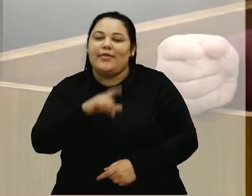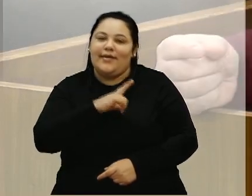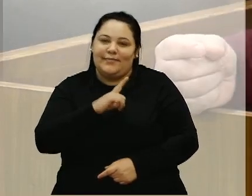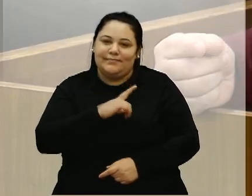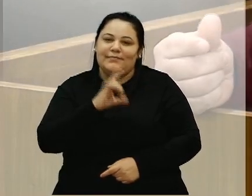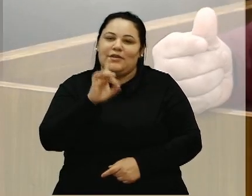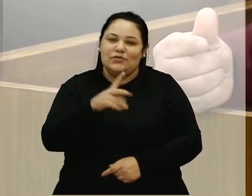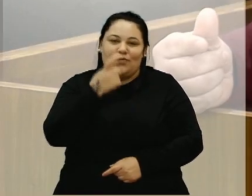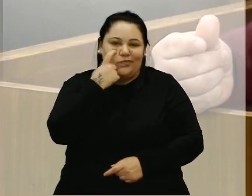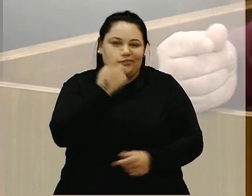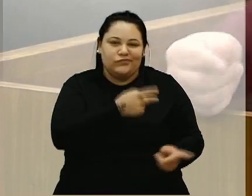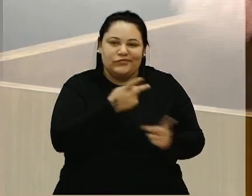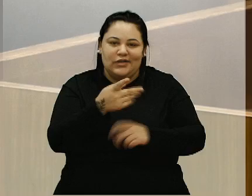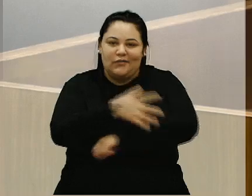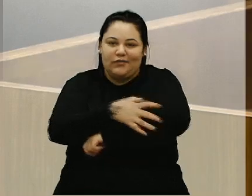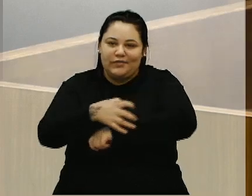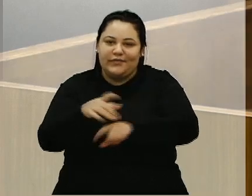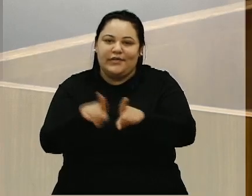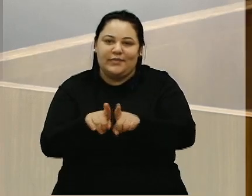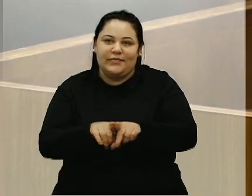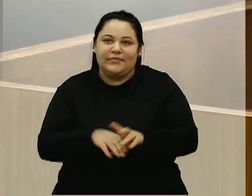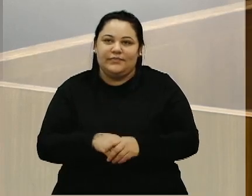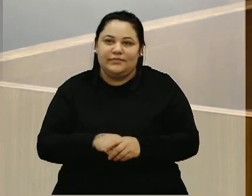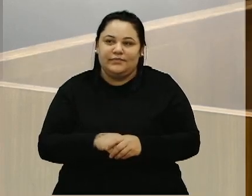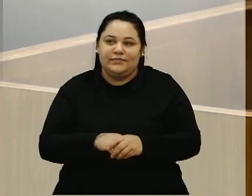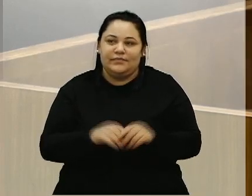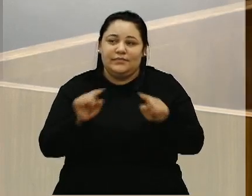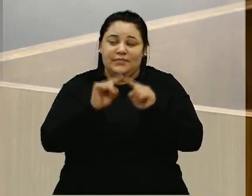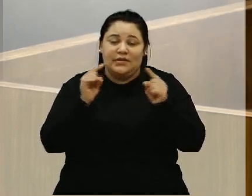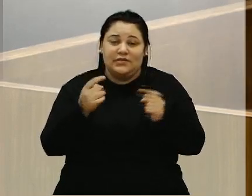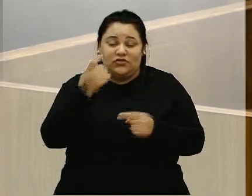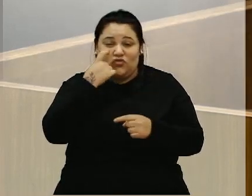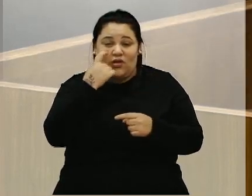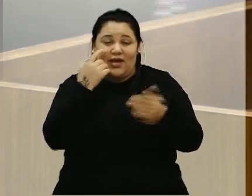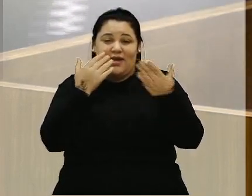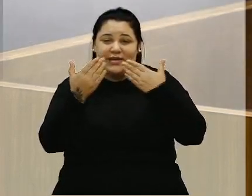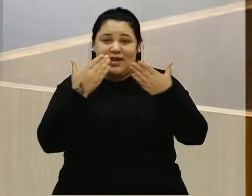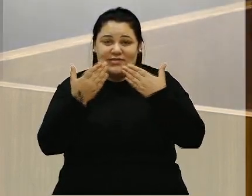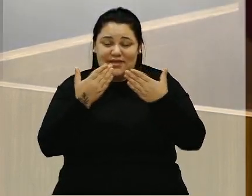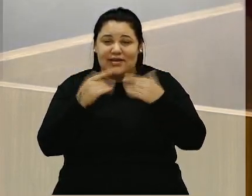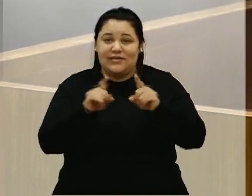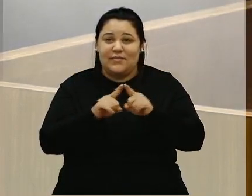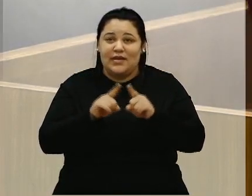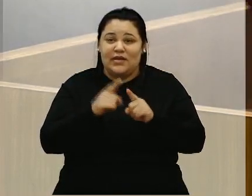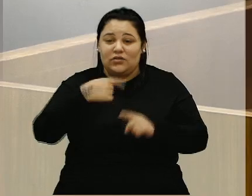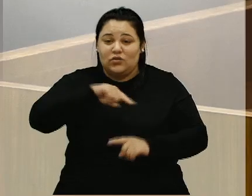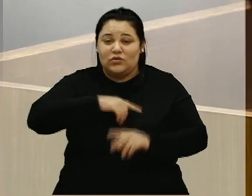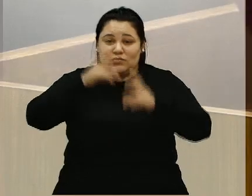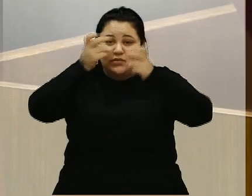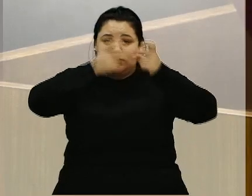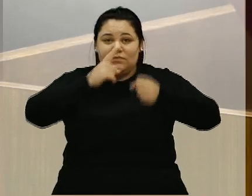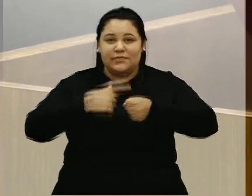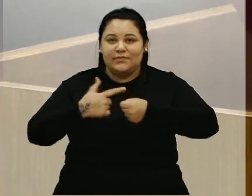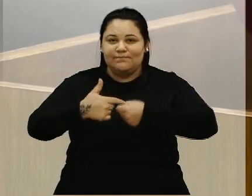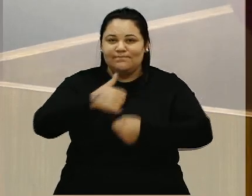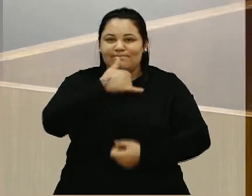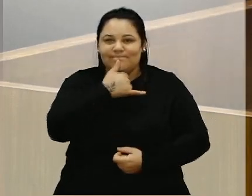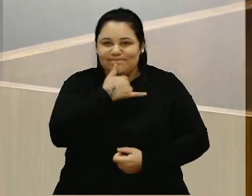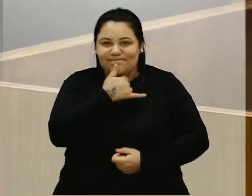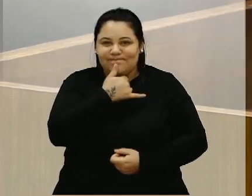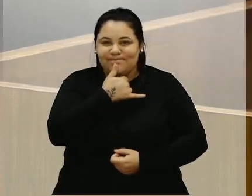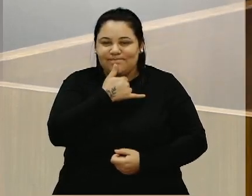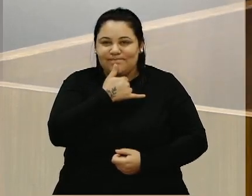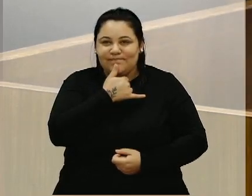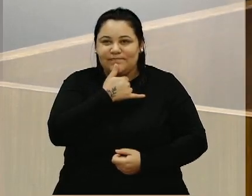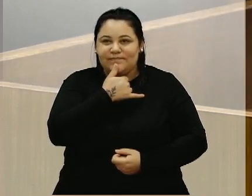nas periferias. Mas quando a gente desce um degrauzinho a mais na pirâmide, a gente vê uma cidade triste. Se